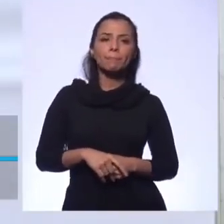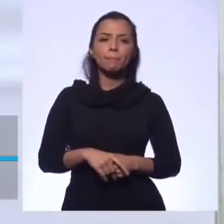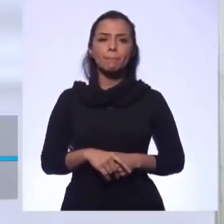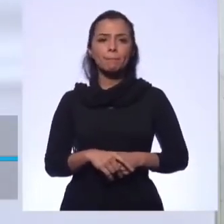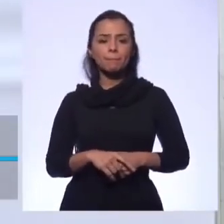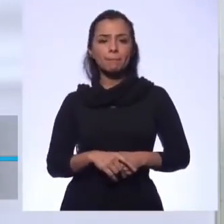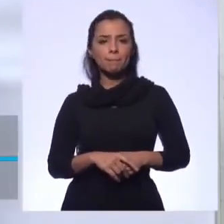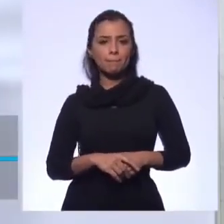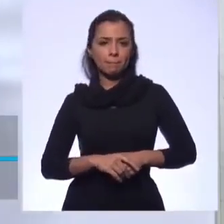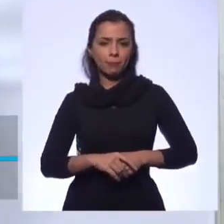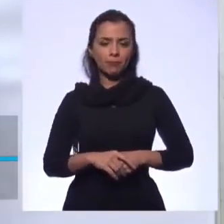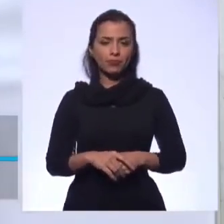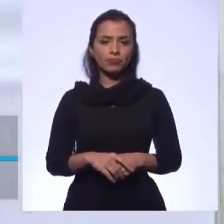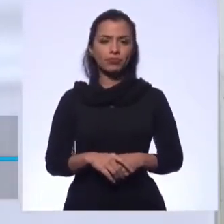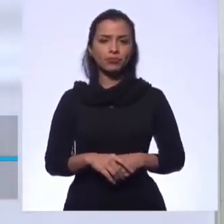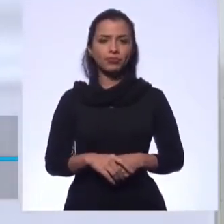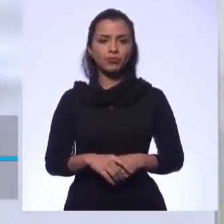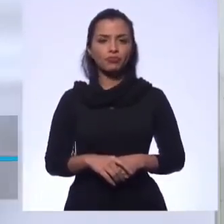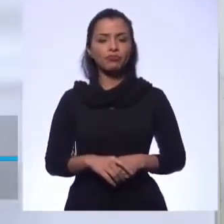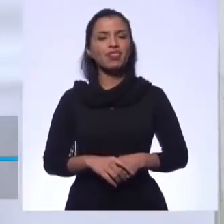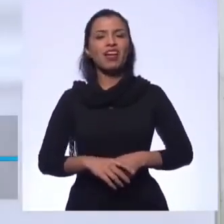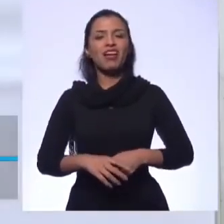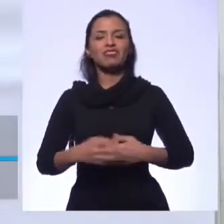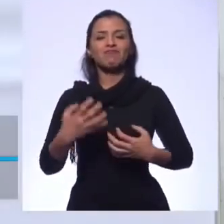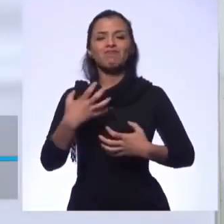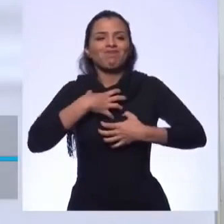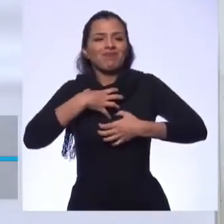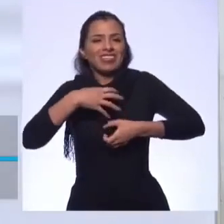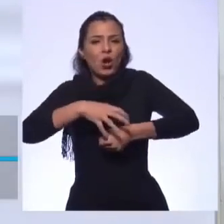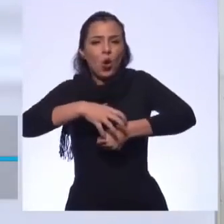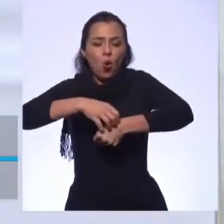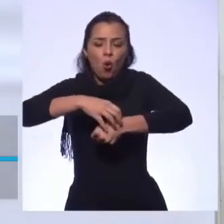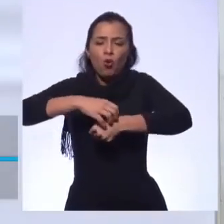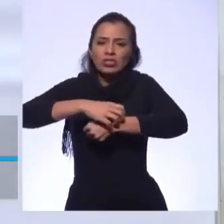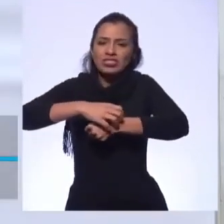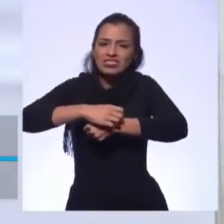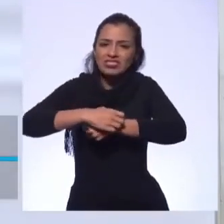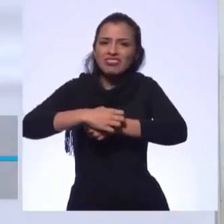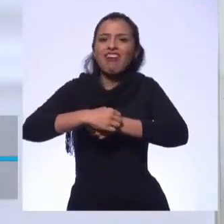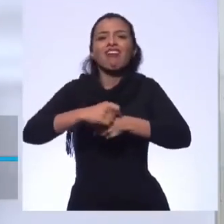ela pode causar coceira, né? Vai poder causar